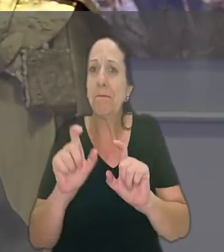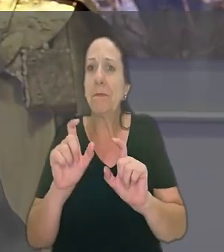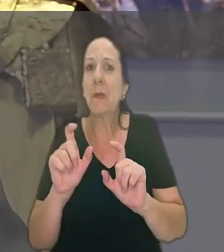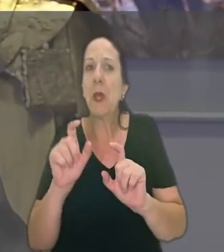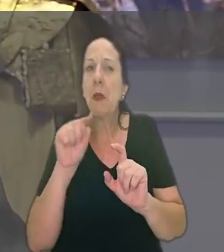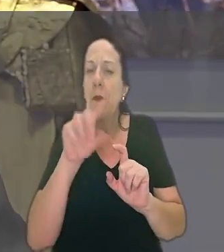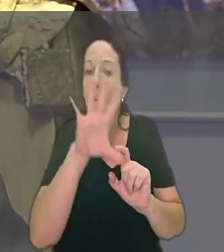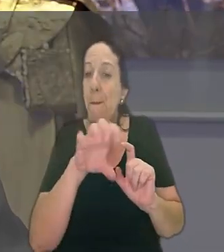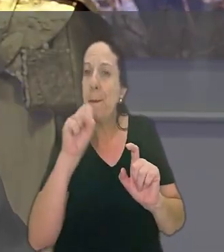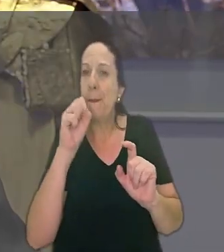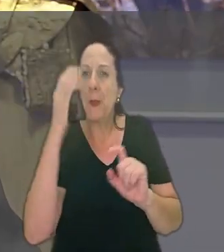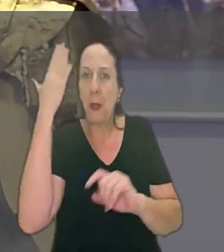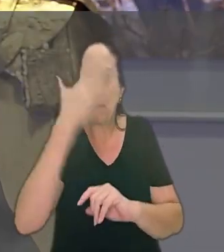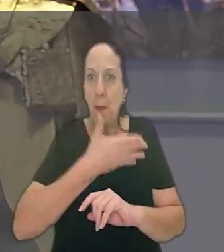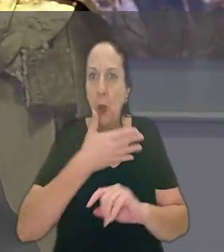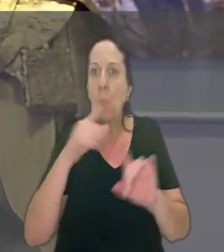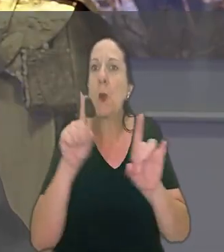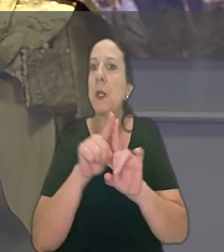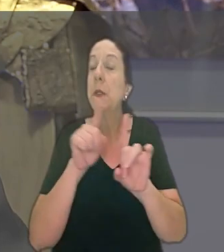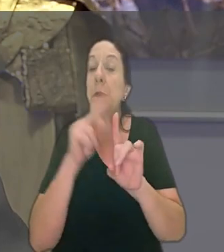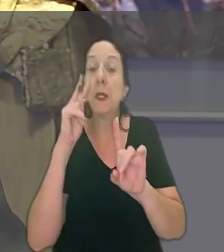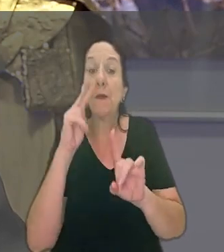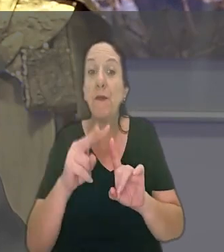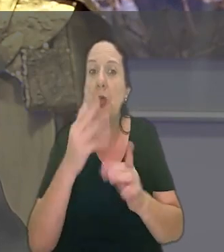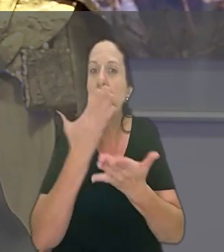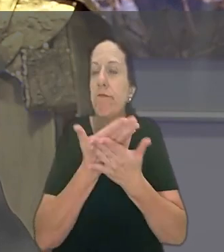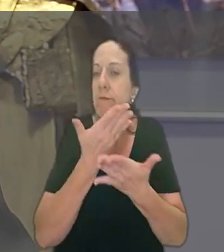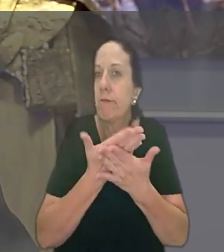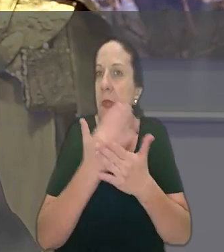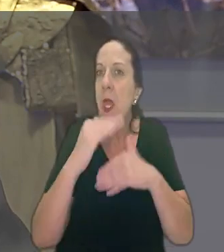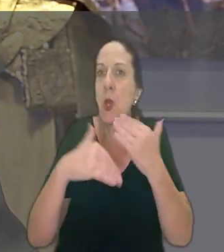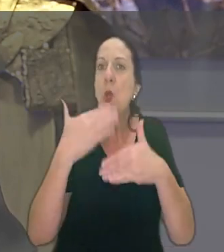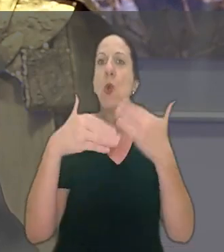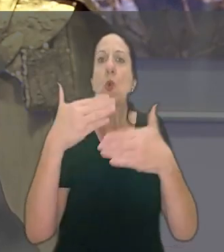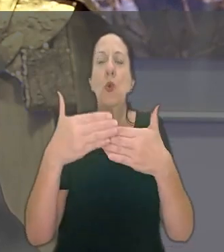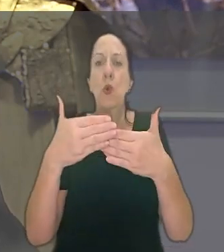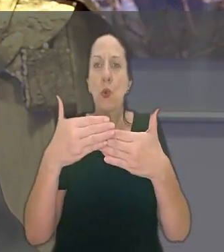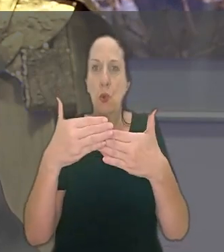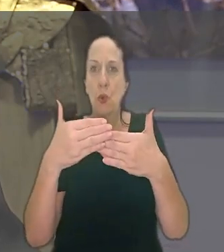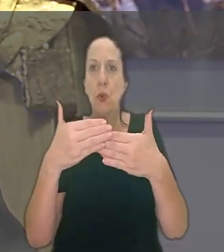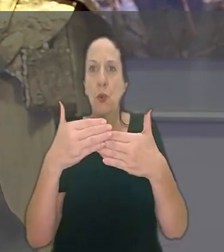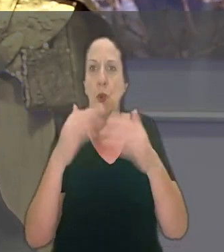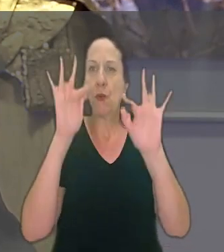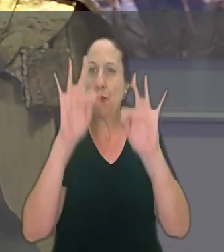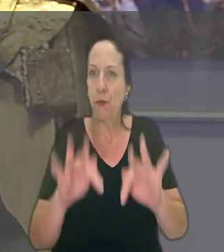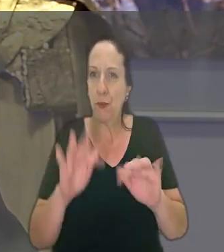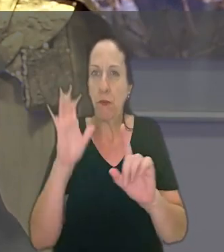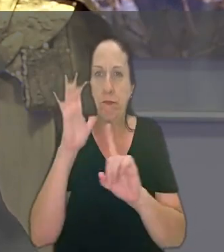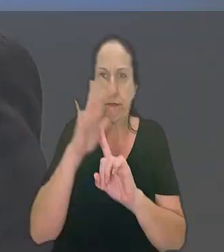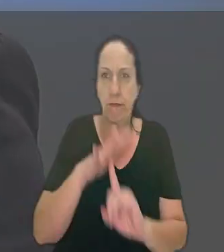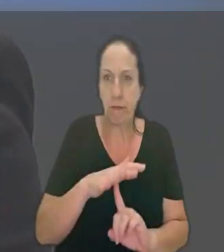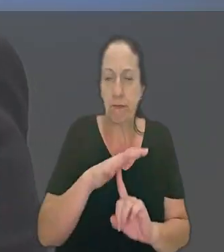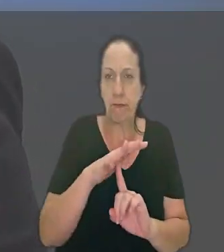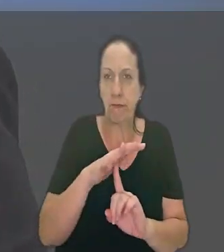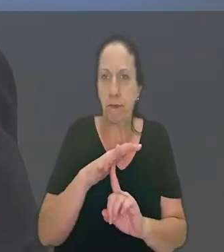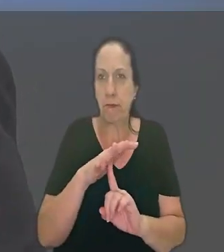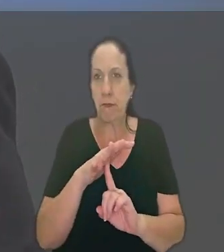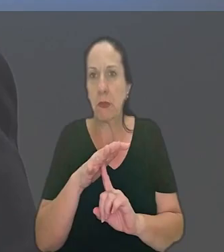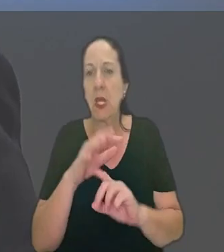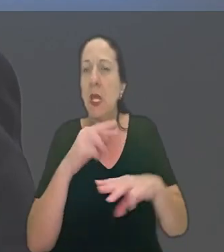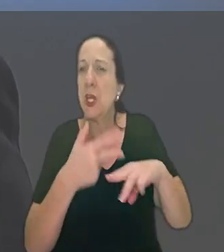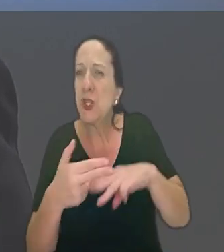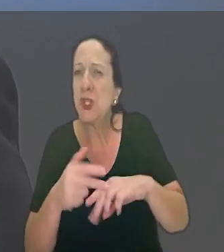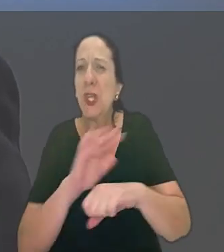momento da coleta da prova, no momento do exame da matéria. É um grande avanço institucional no combate ao assédio. Nesse caso,